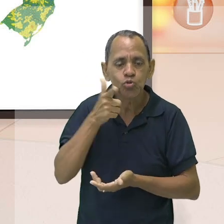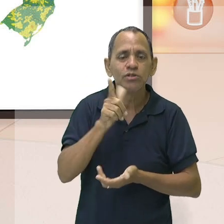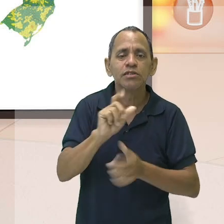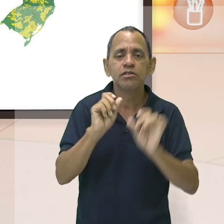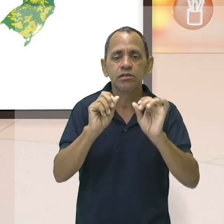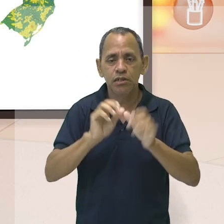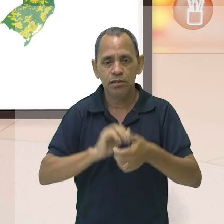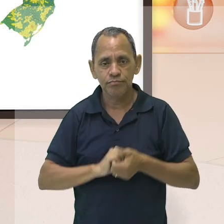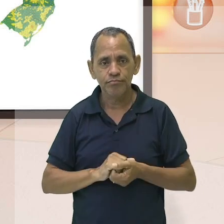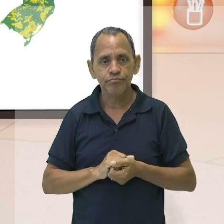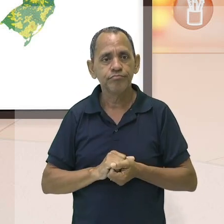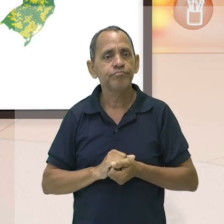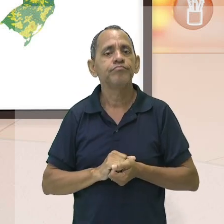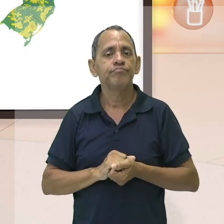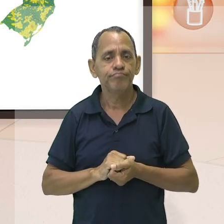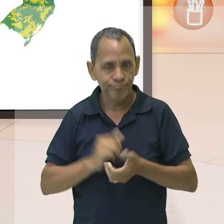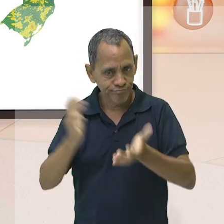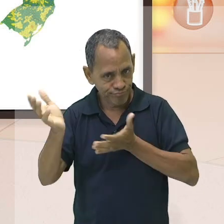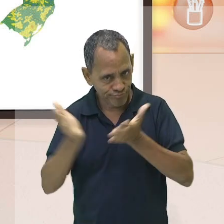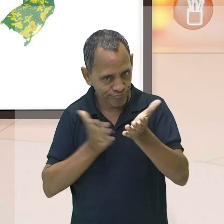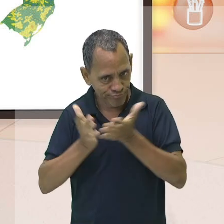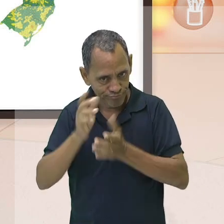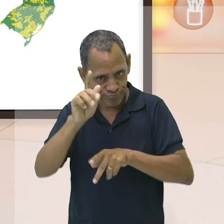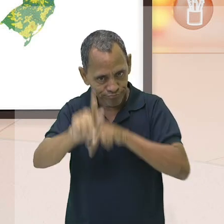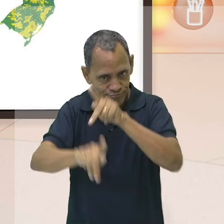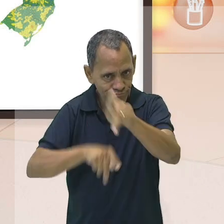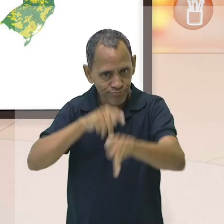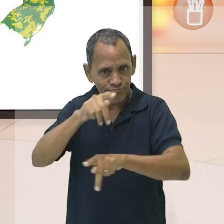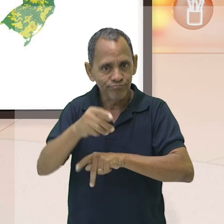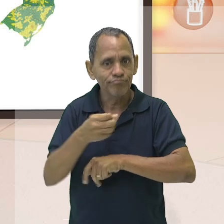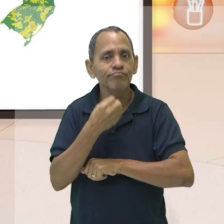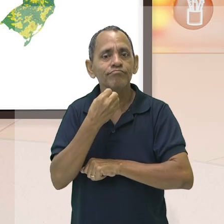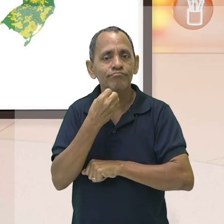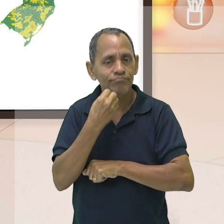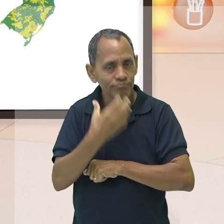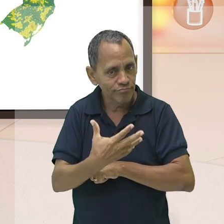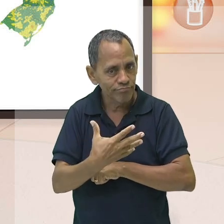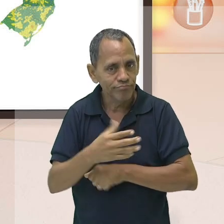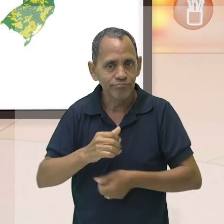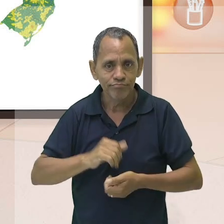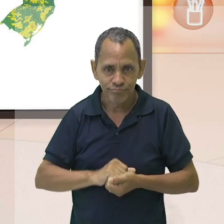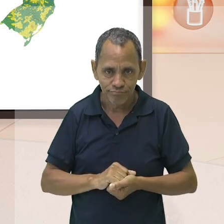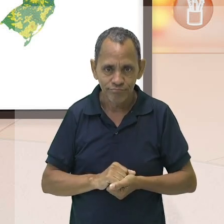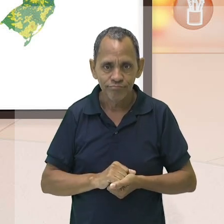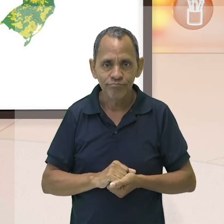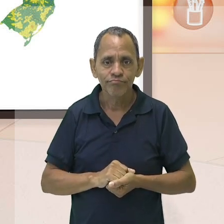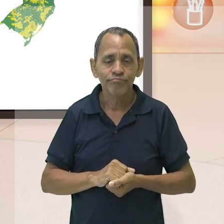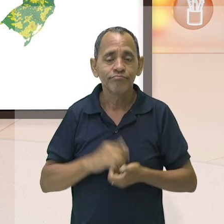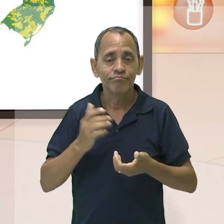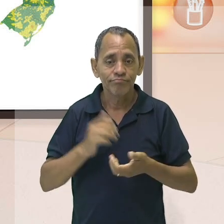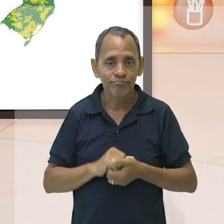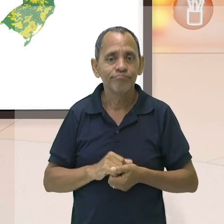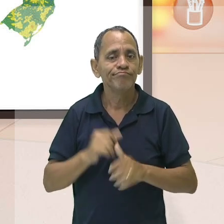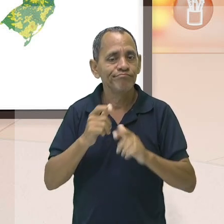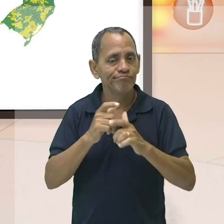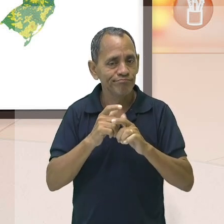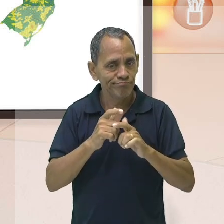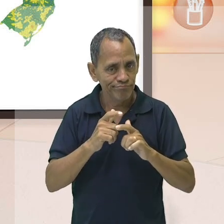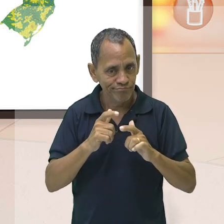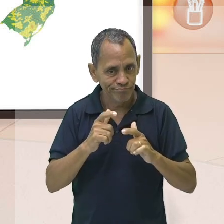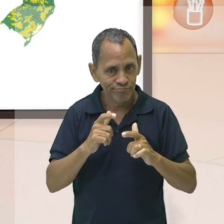né, atender a população de maneira mais adequada, e tudo isso foi acontecendo, mas mesmo assim o Brasil